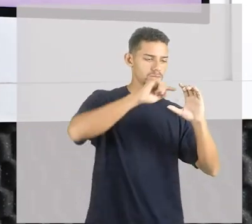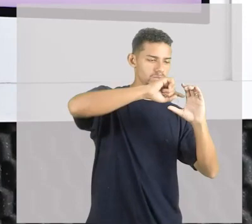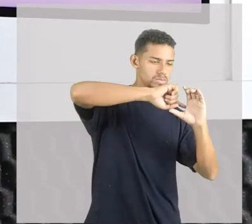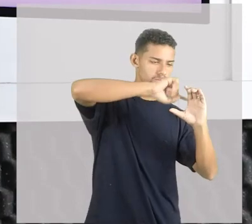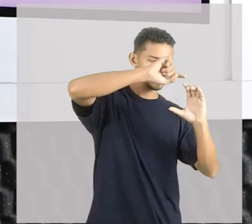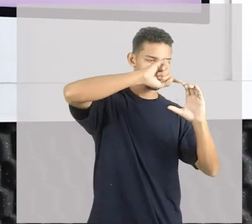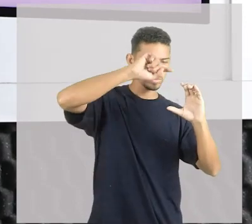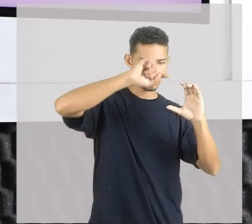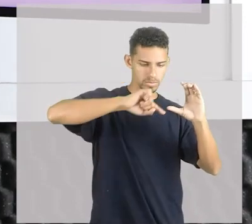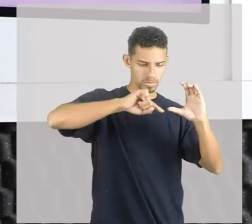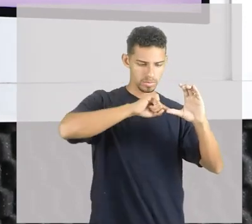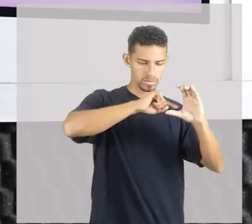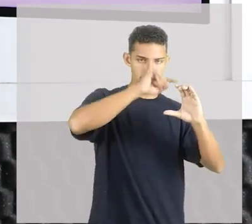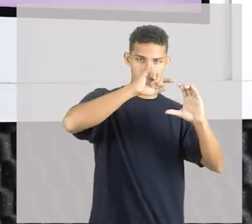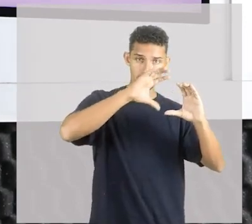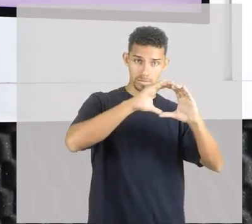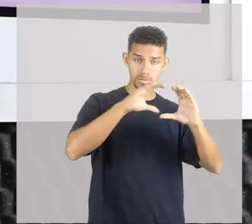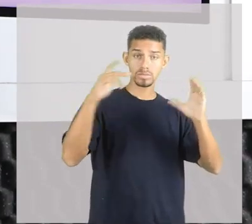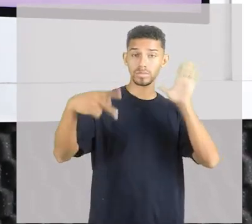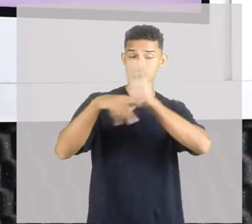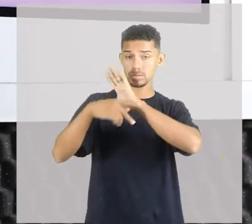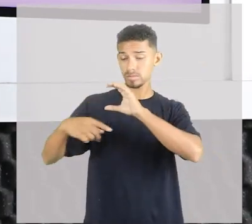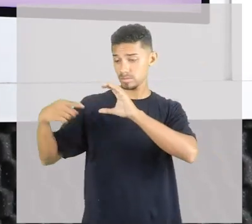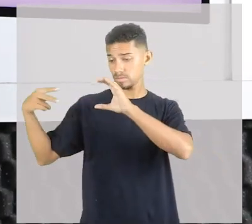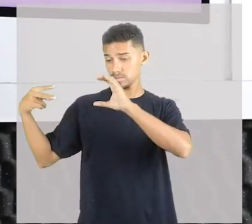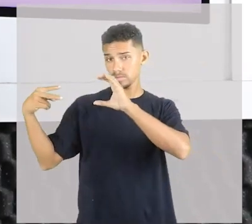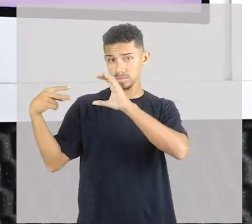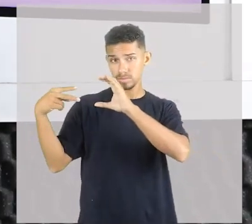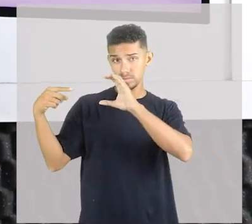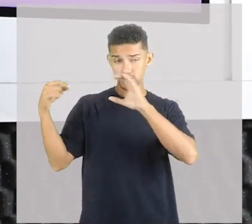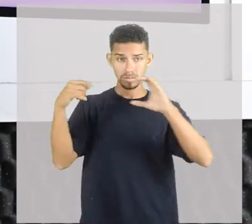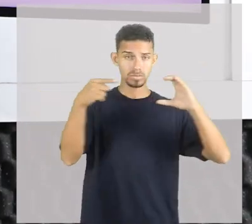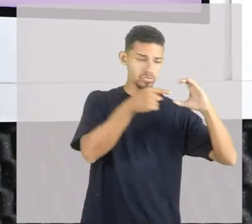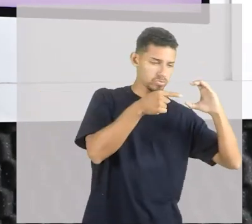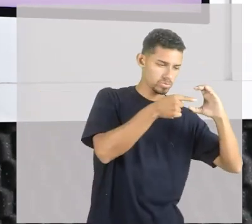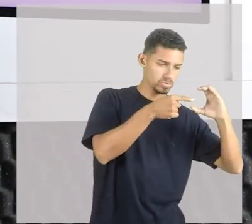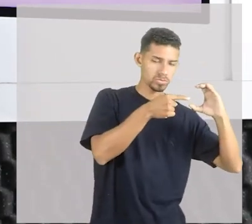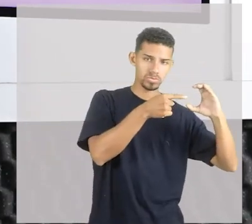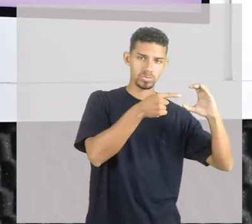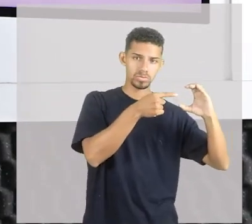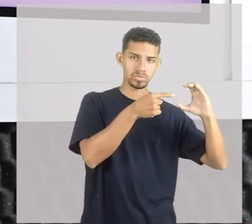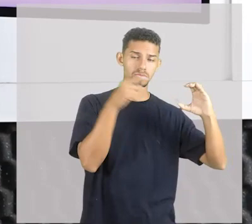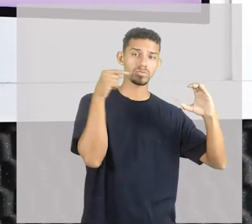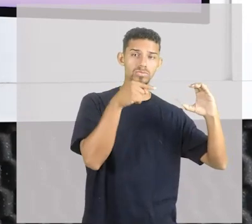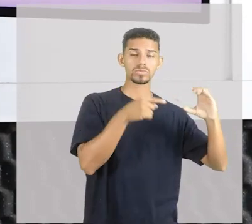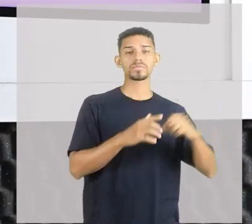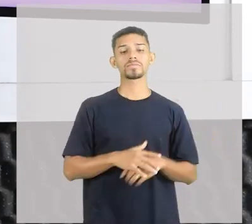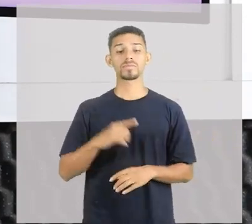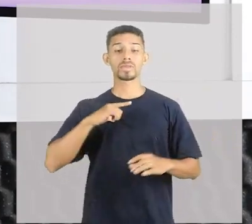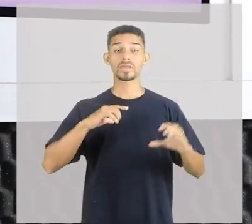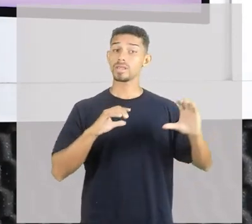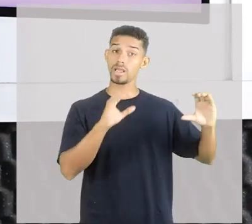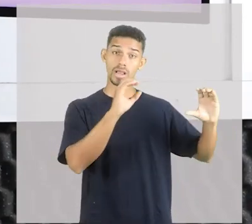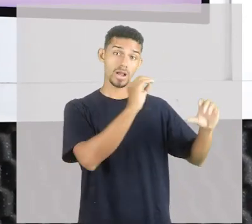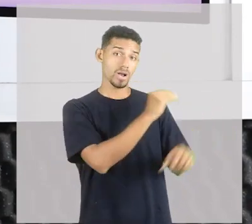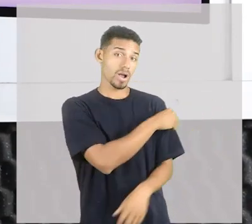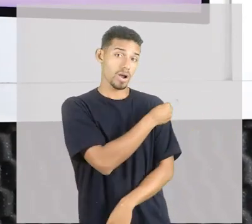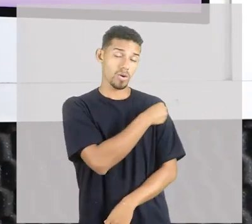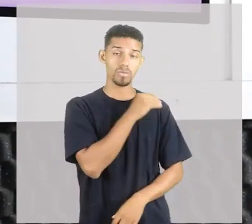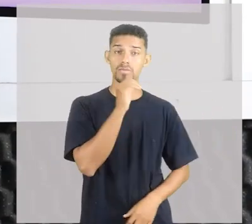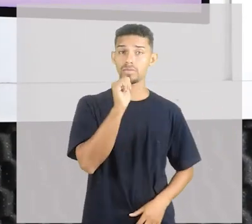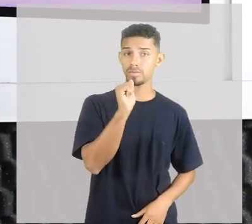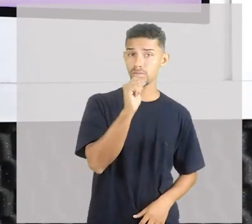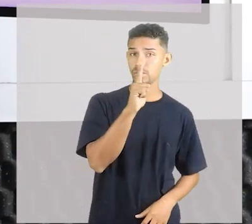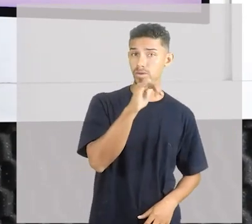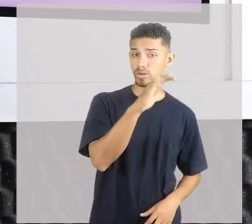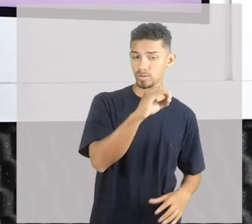A hidroxila é ligada a carbono saturado. Eu tenho álcool. Hidroxila ligada a carbono insaturado,